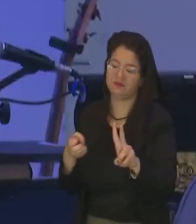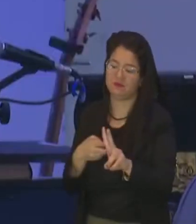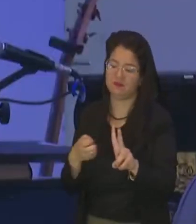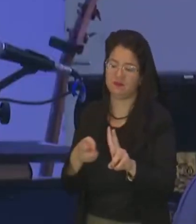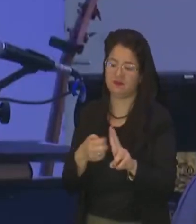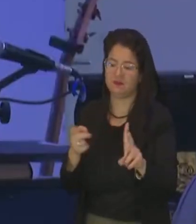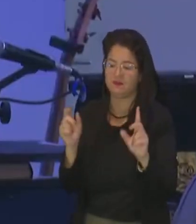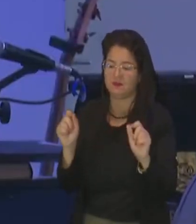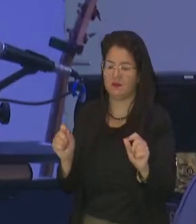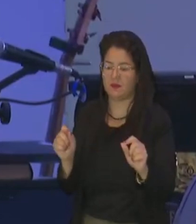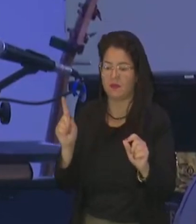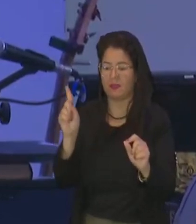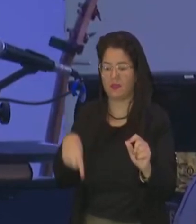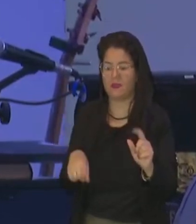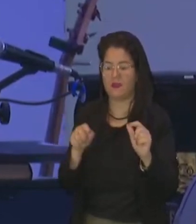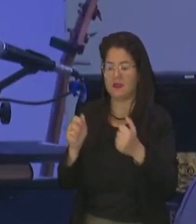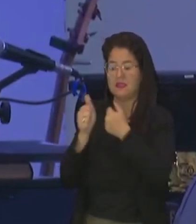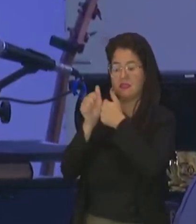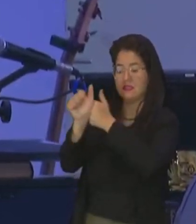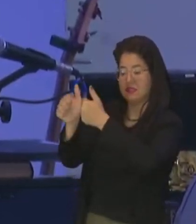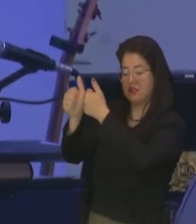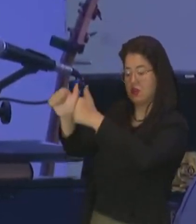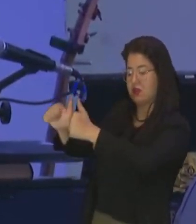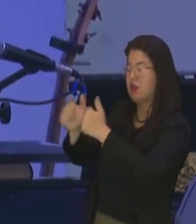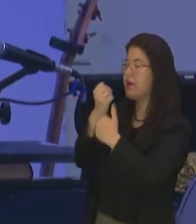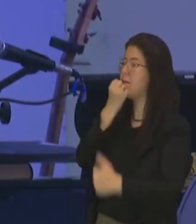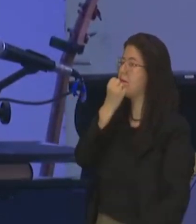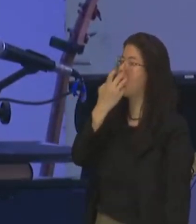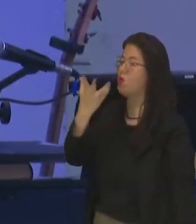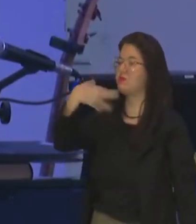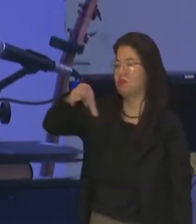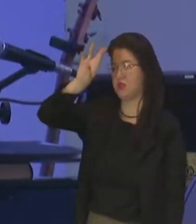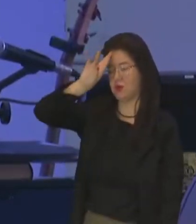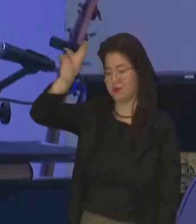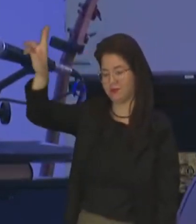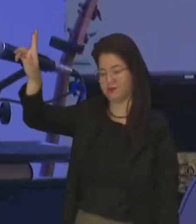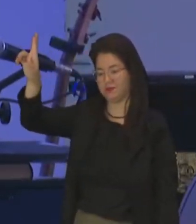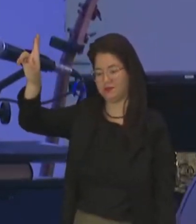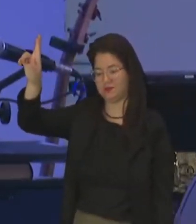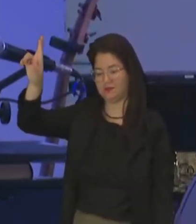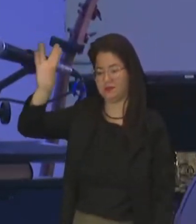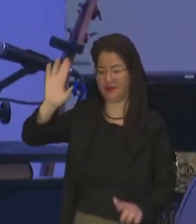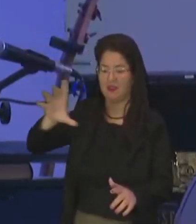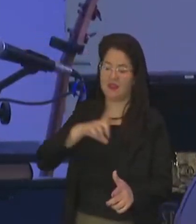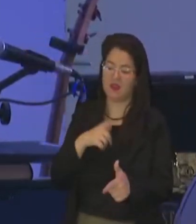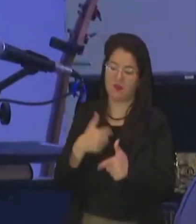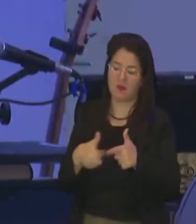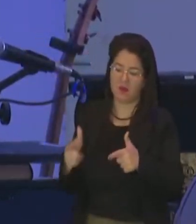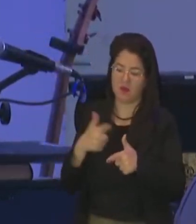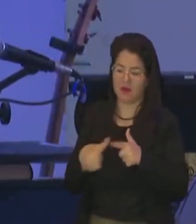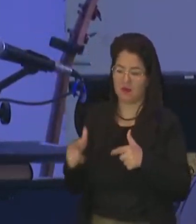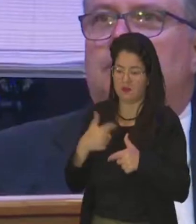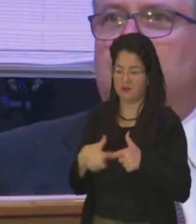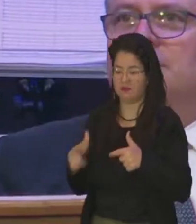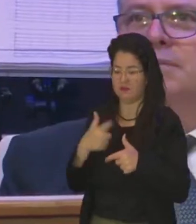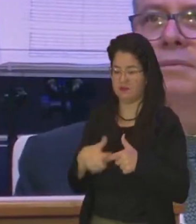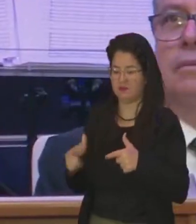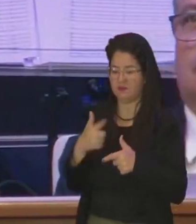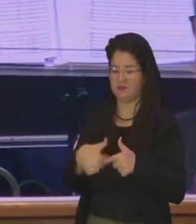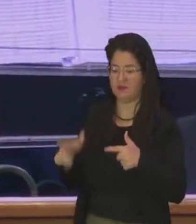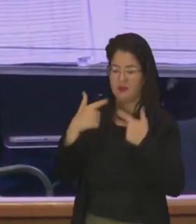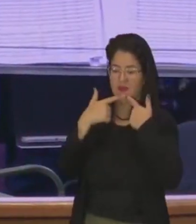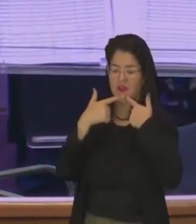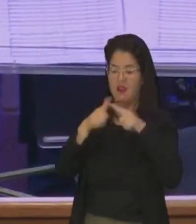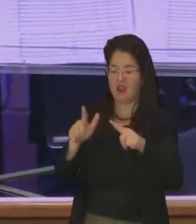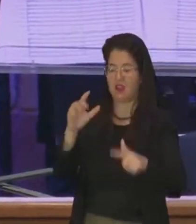hino: seguirei ao meu bom mestre. Só tem mais um probleminha, né? A língua